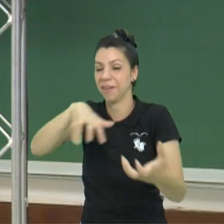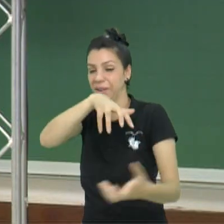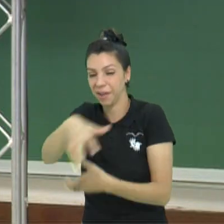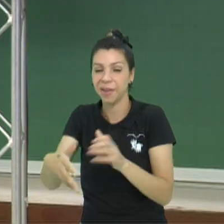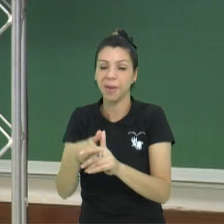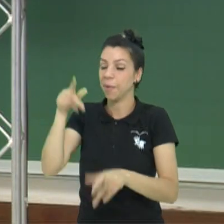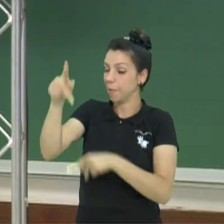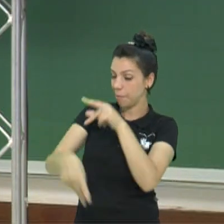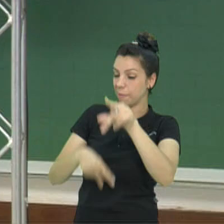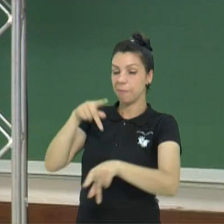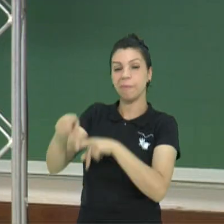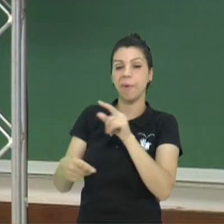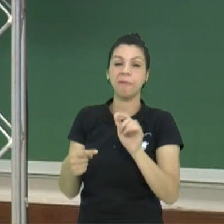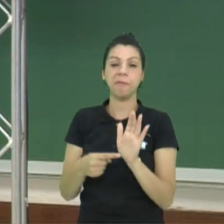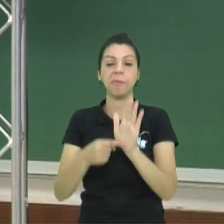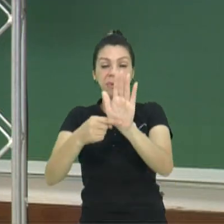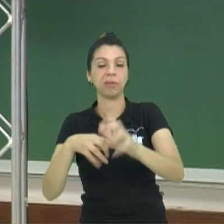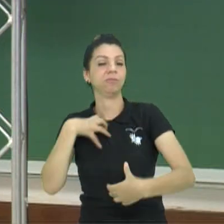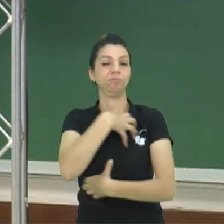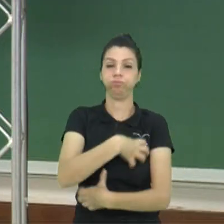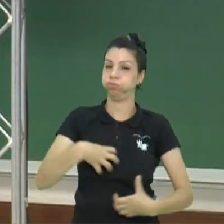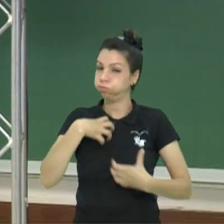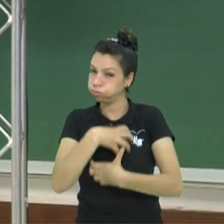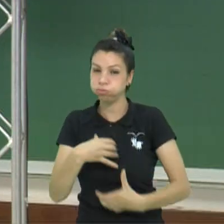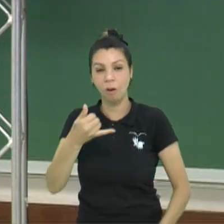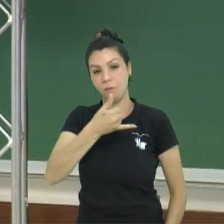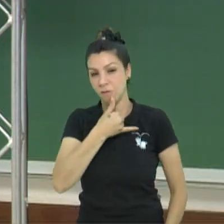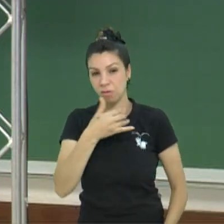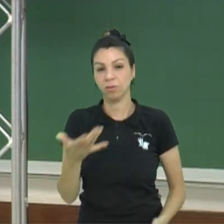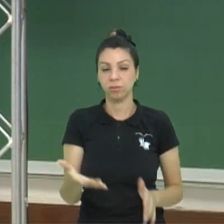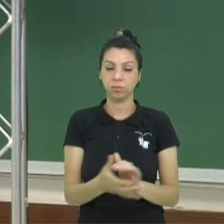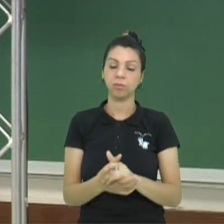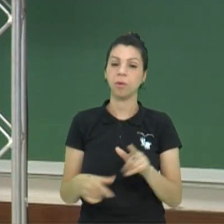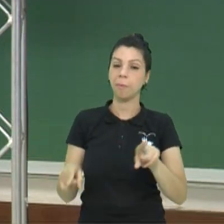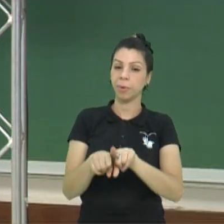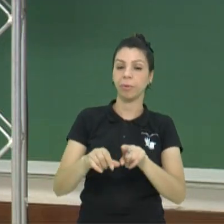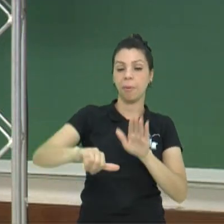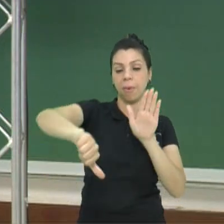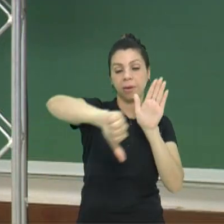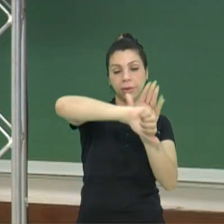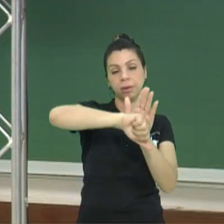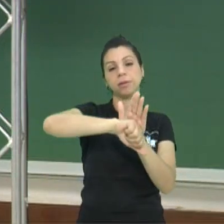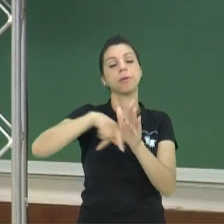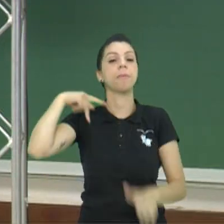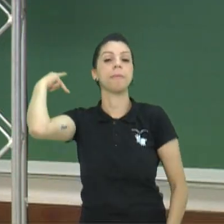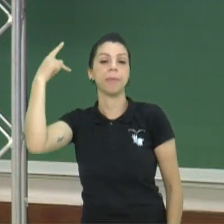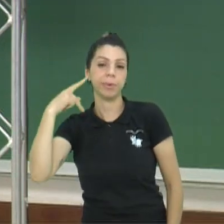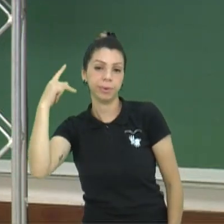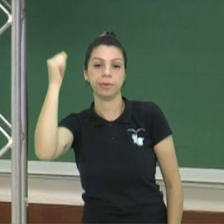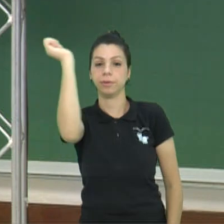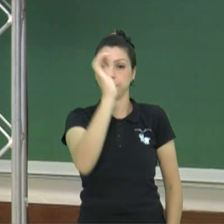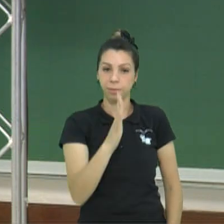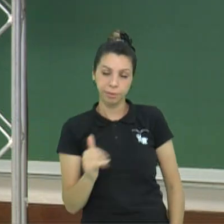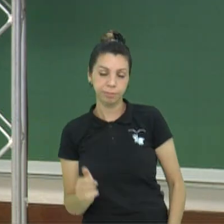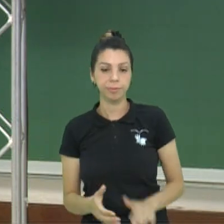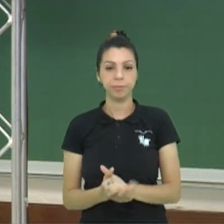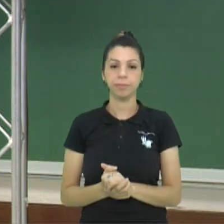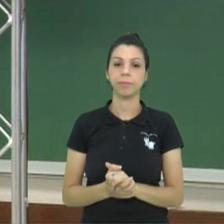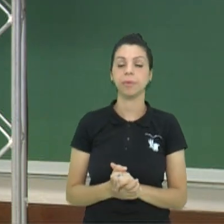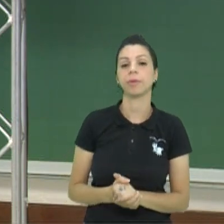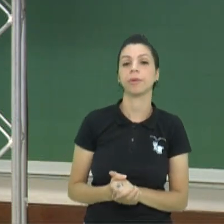que mostrava seu descontentamento. Um momento aí de crise política no Brasil, às vésperas da eleição